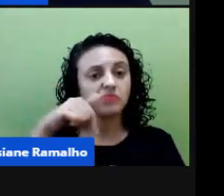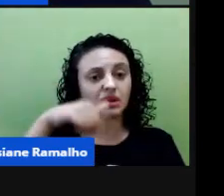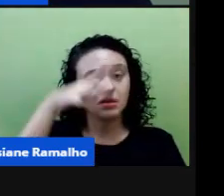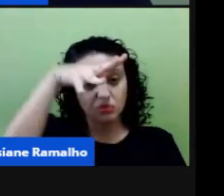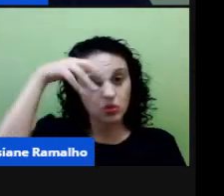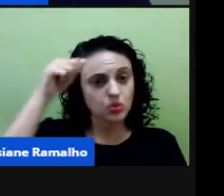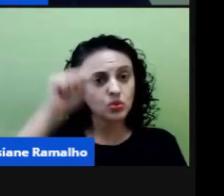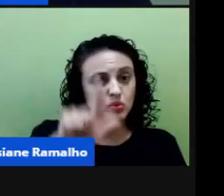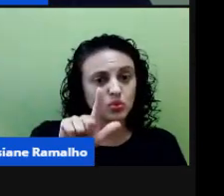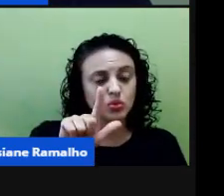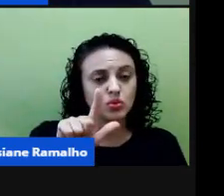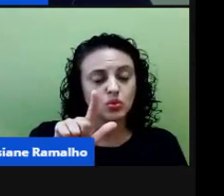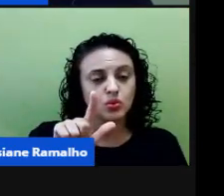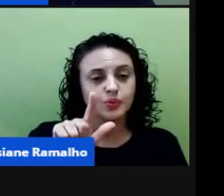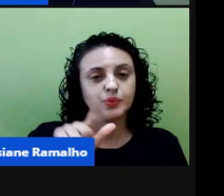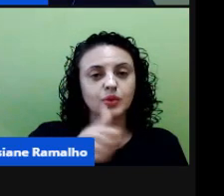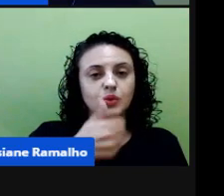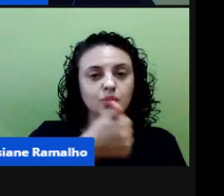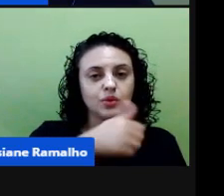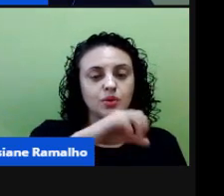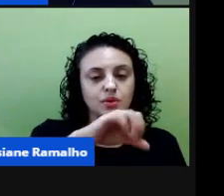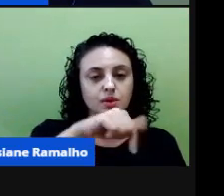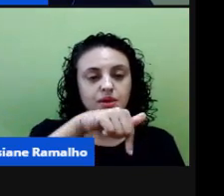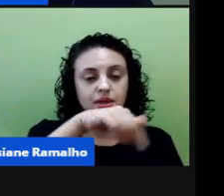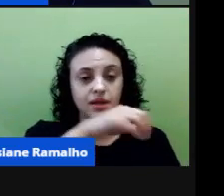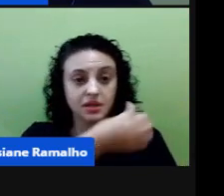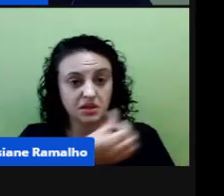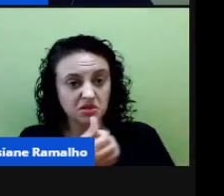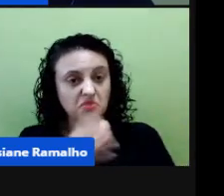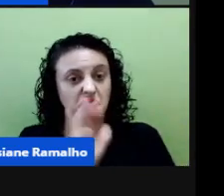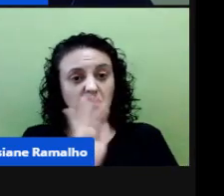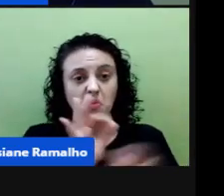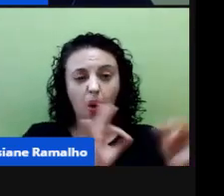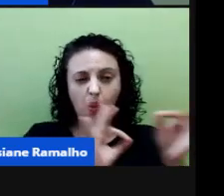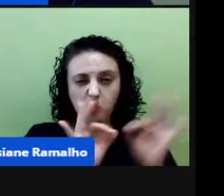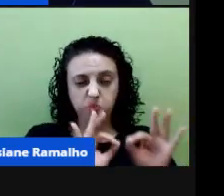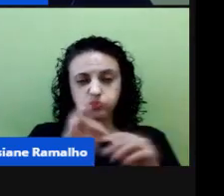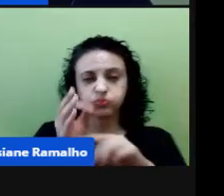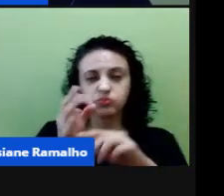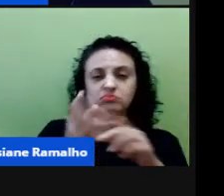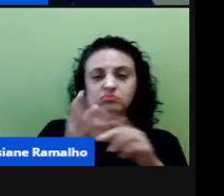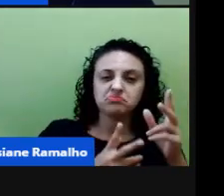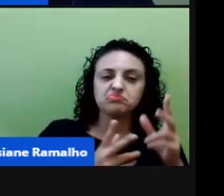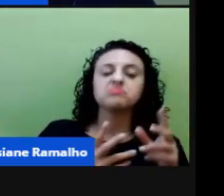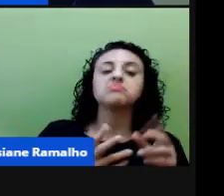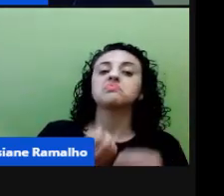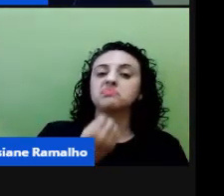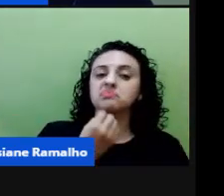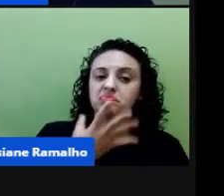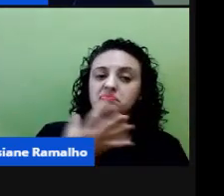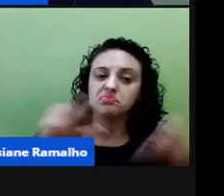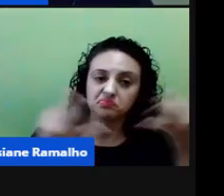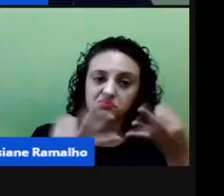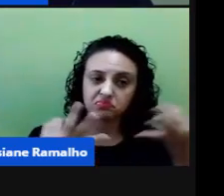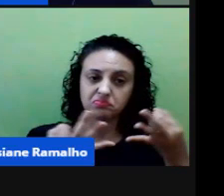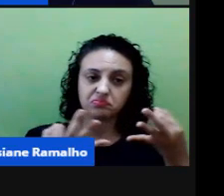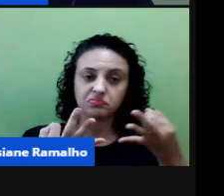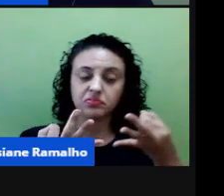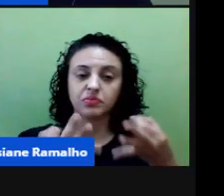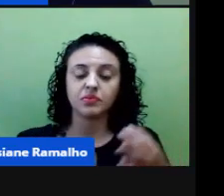de 1973, que é um filme muito bem produzido, do Carlos Hugo Christensen.